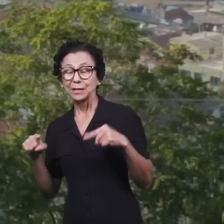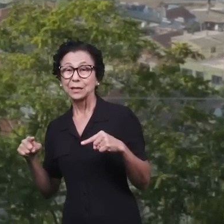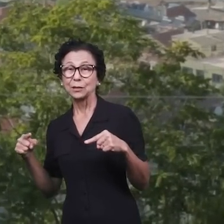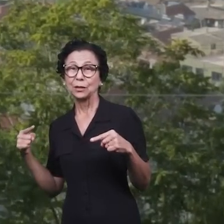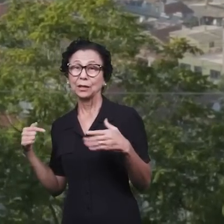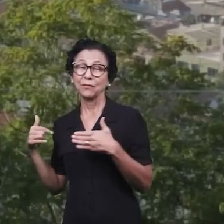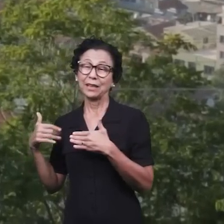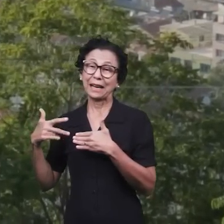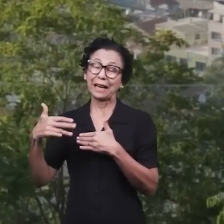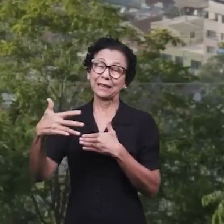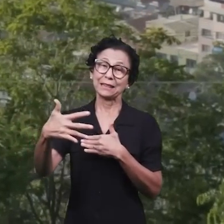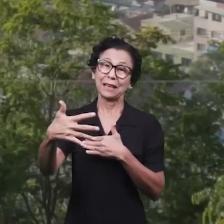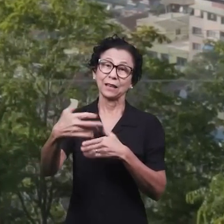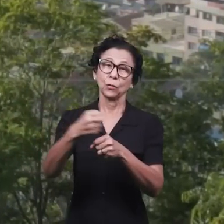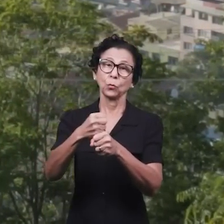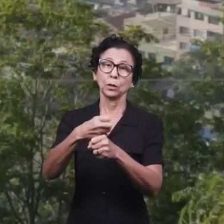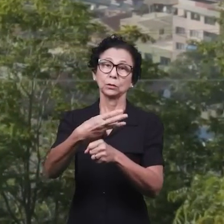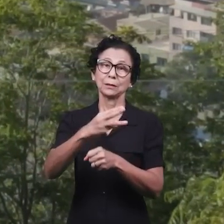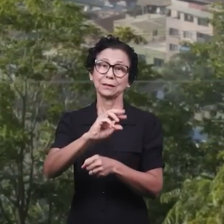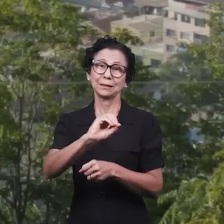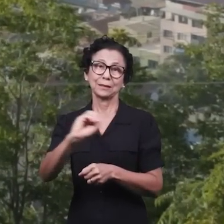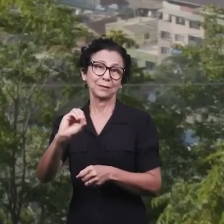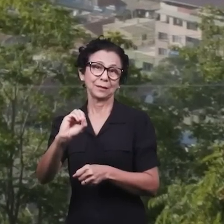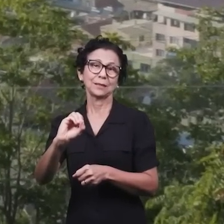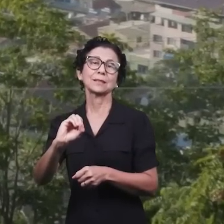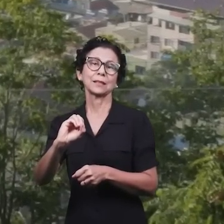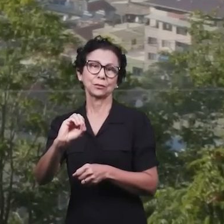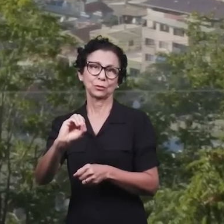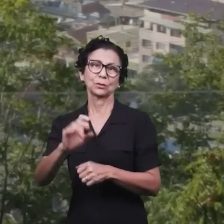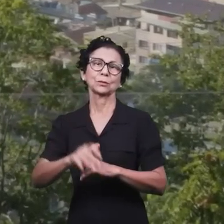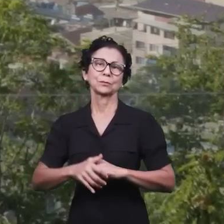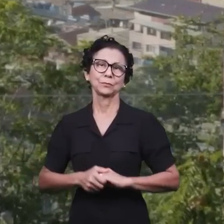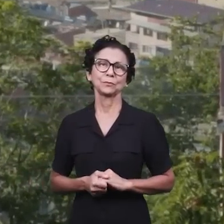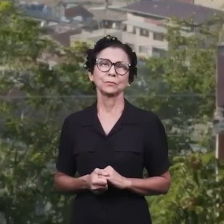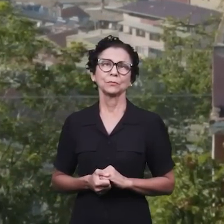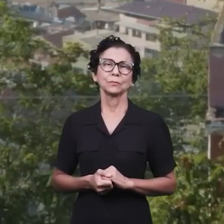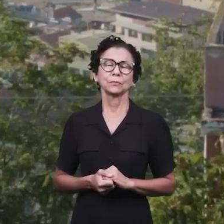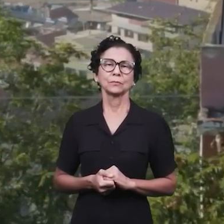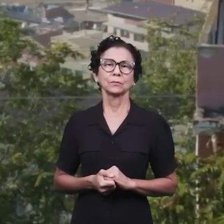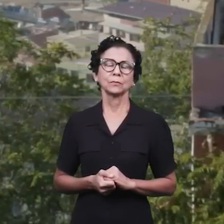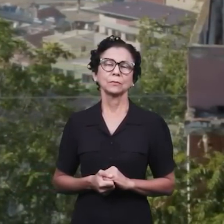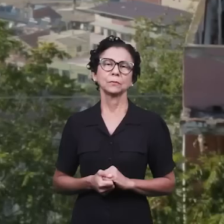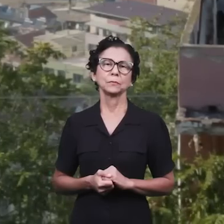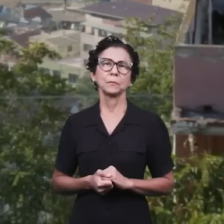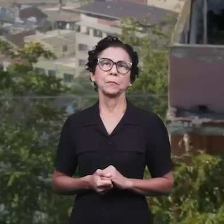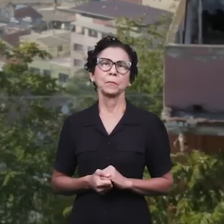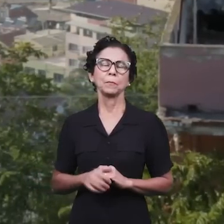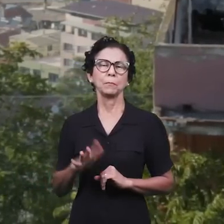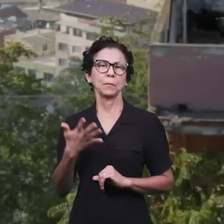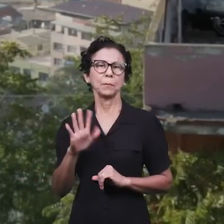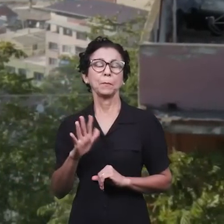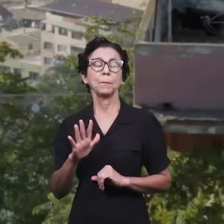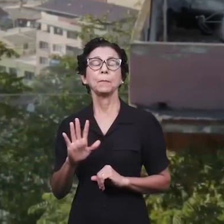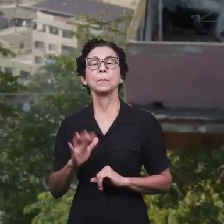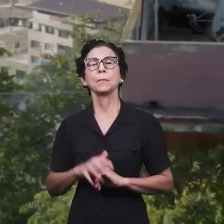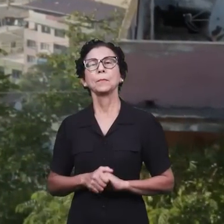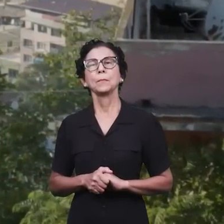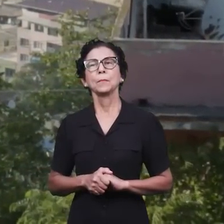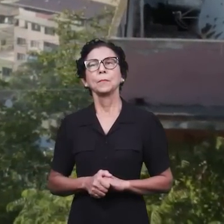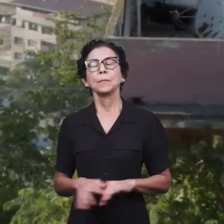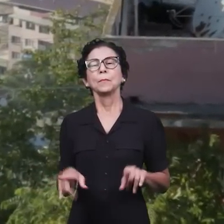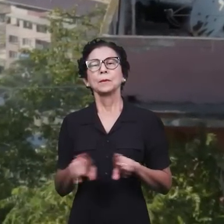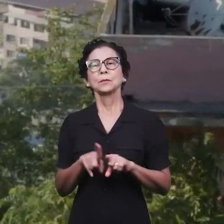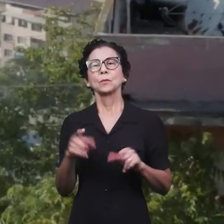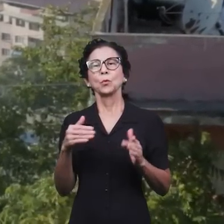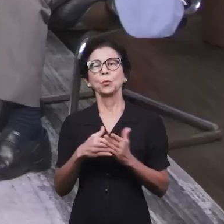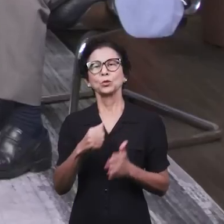da perseguição, ela vai até o ano 300, né? 300, né? E 313, por aí assim. Mas,